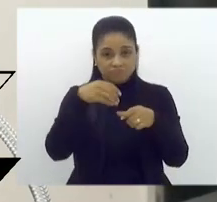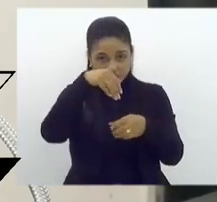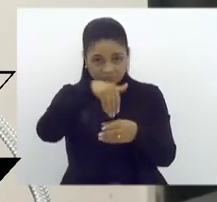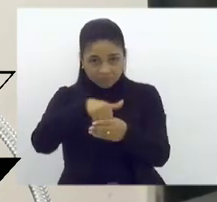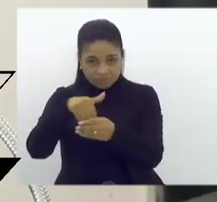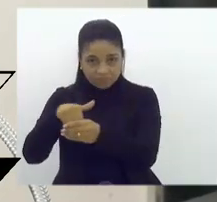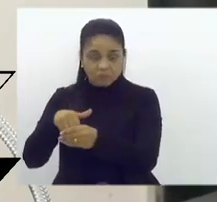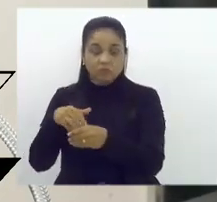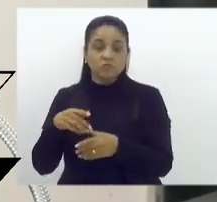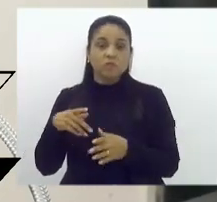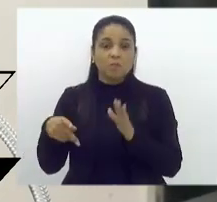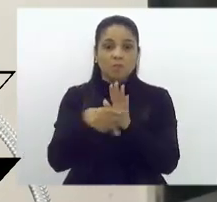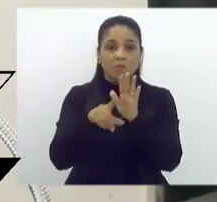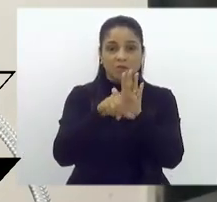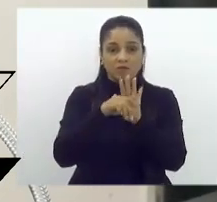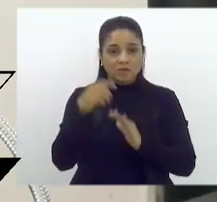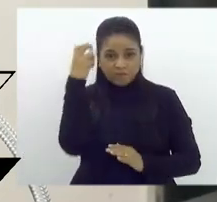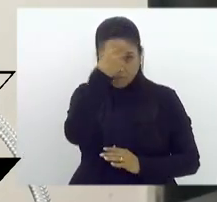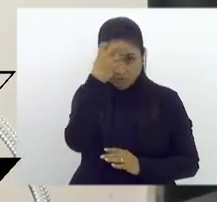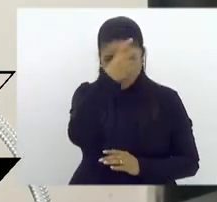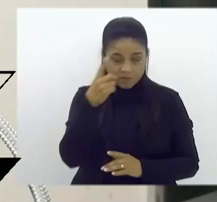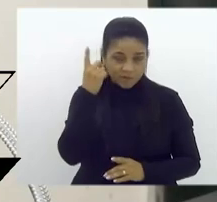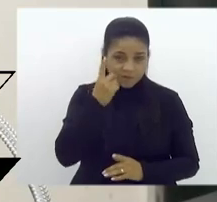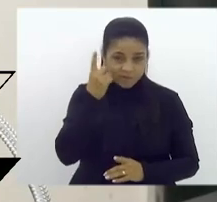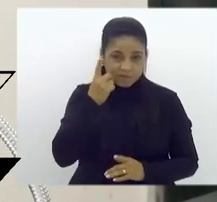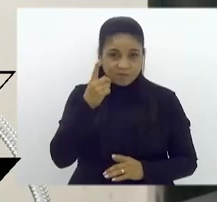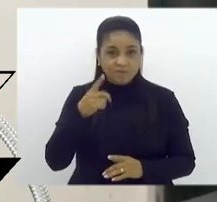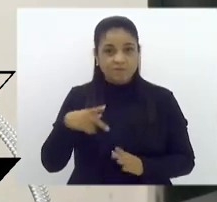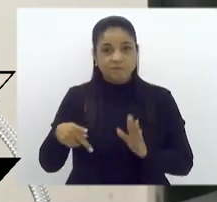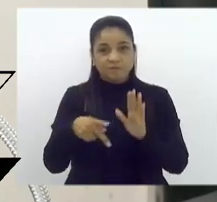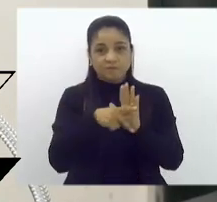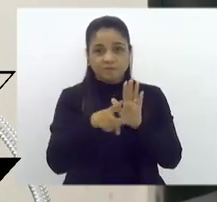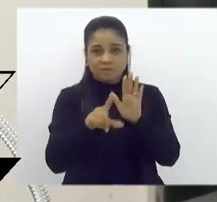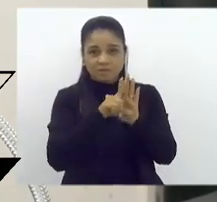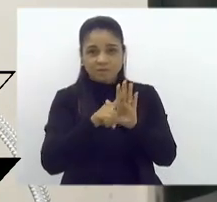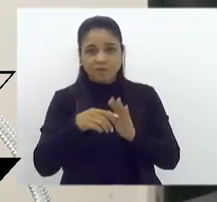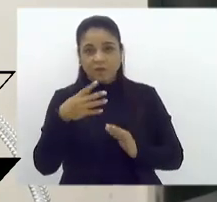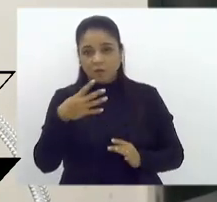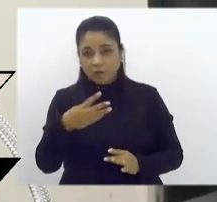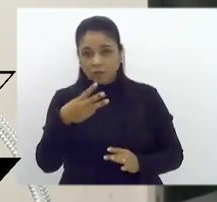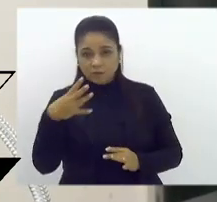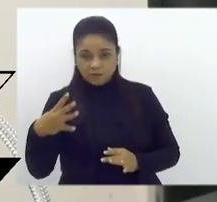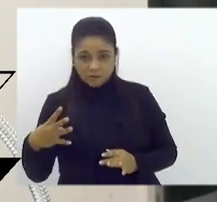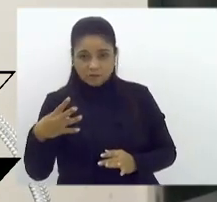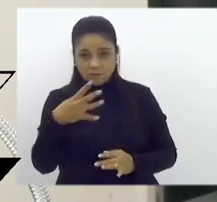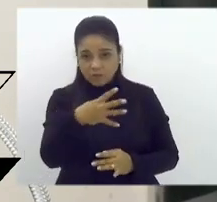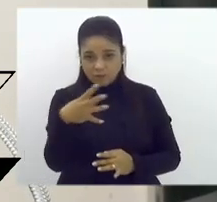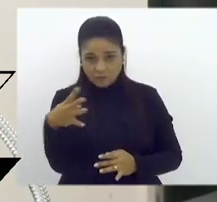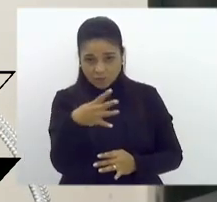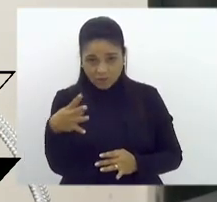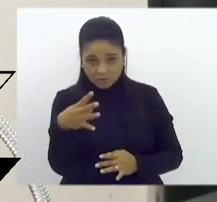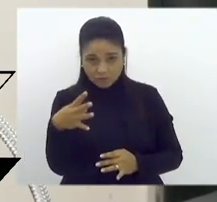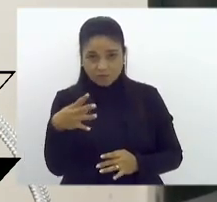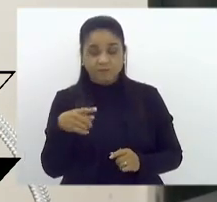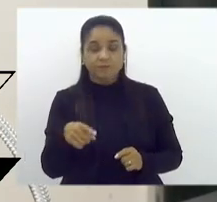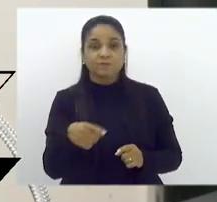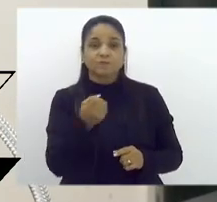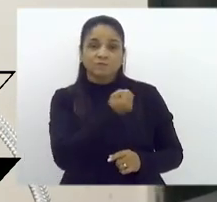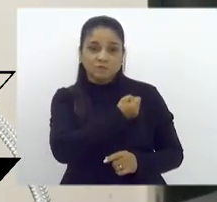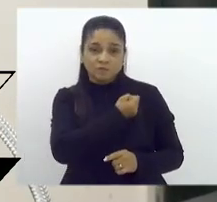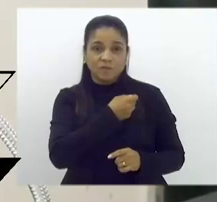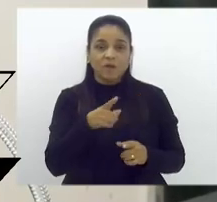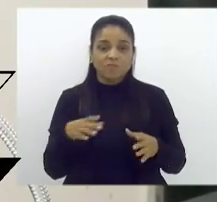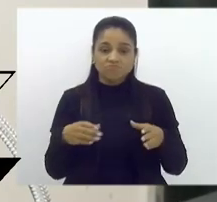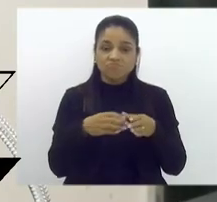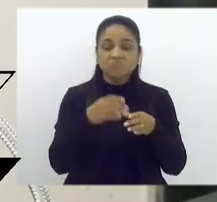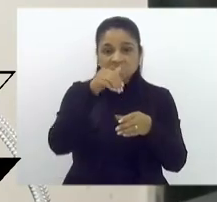da deputada Verônica, para votação em bloco do PL do item 43 e 44 da pauta. Aqueles que aprovam a votação em bloco